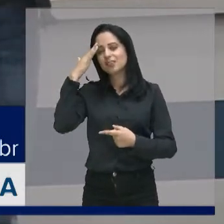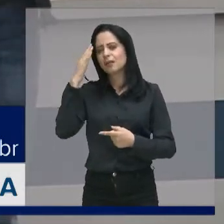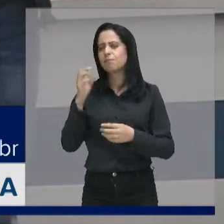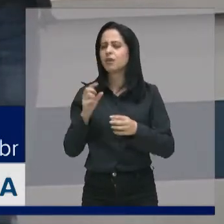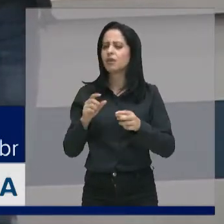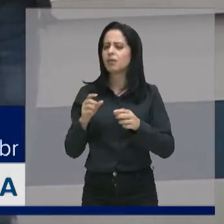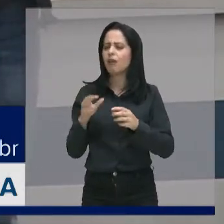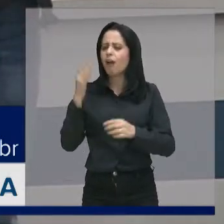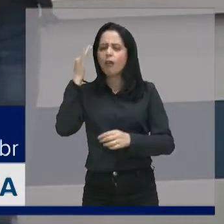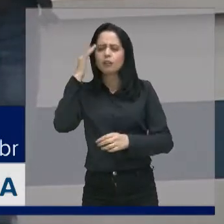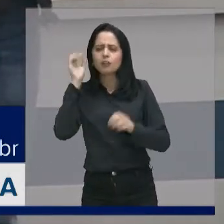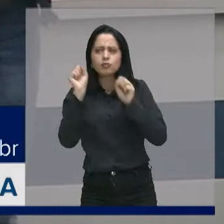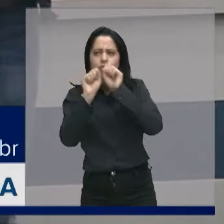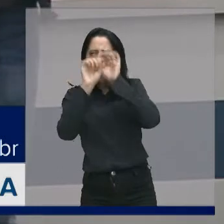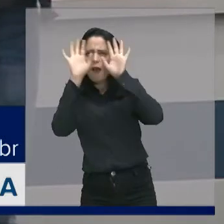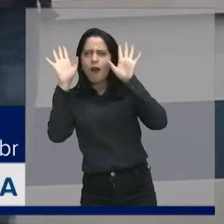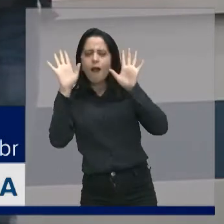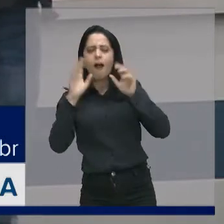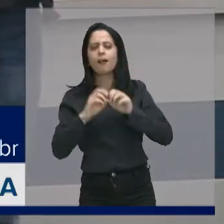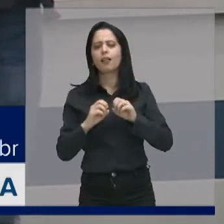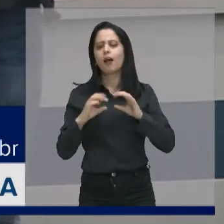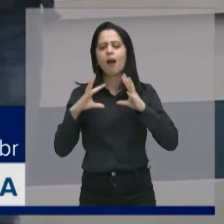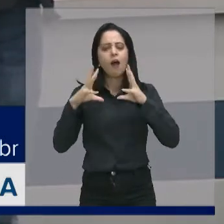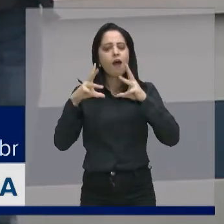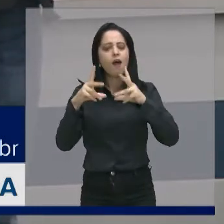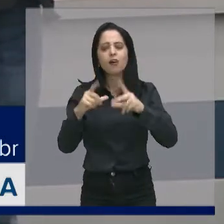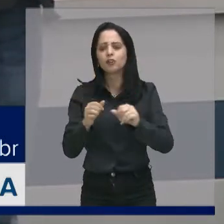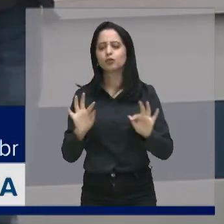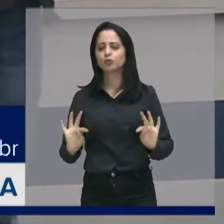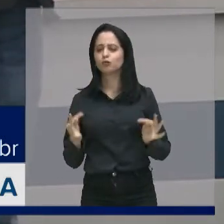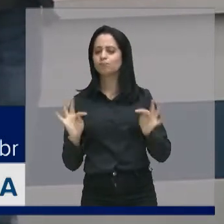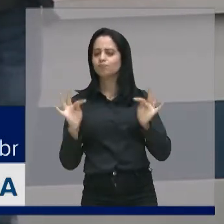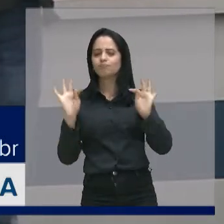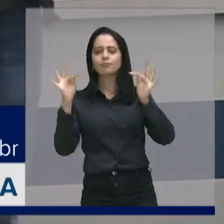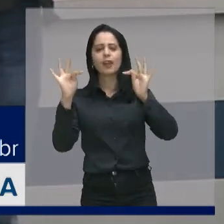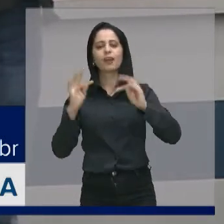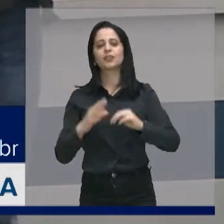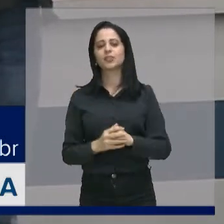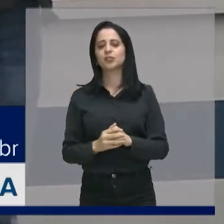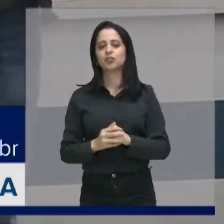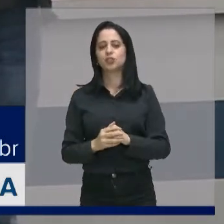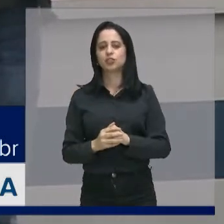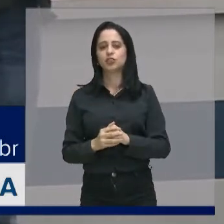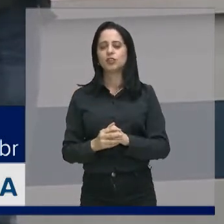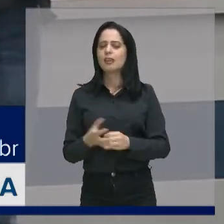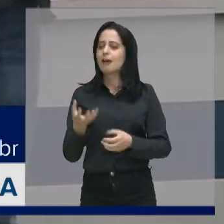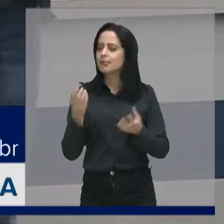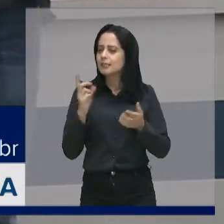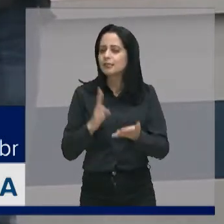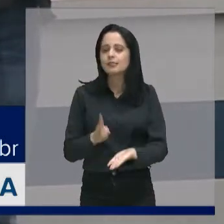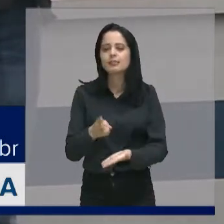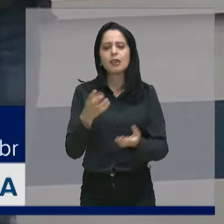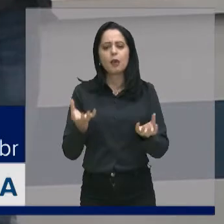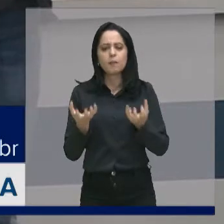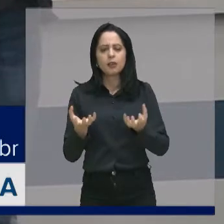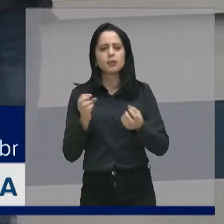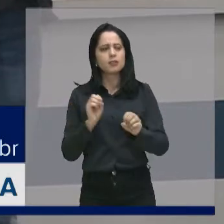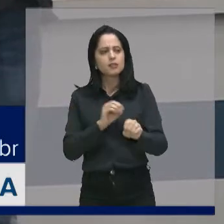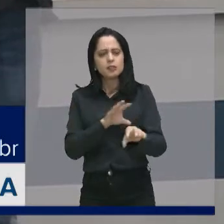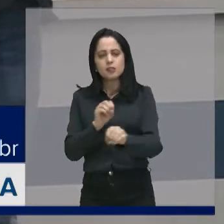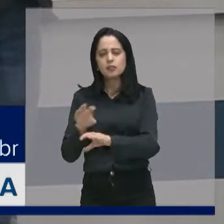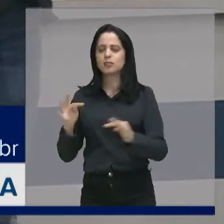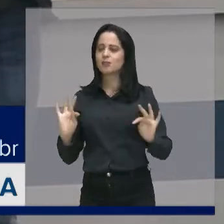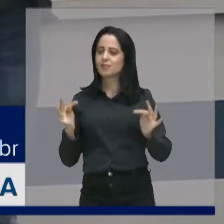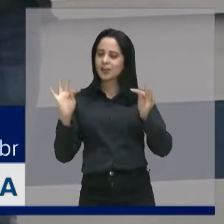multinacionais. Agia sempre em busca de levar a tecnologia como um diferencial e fez do